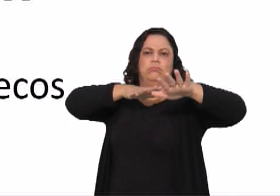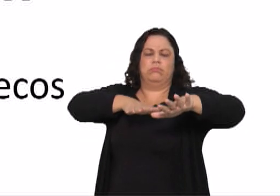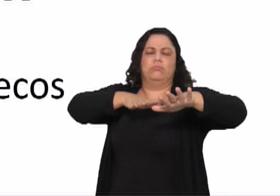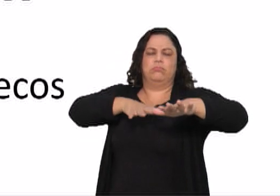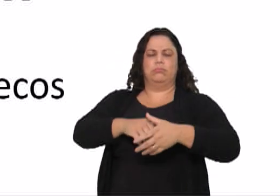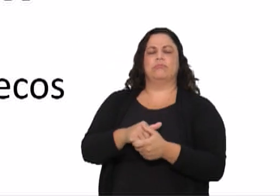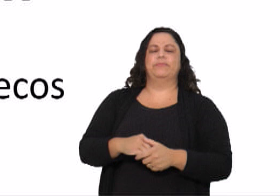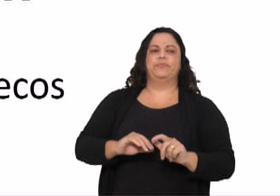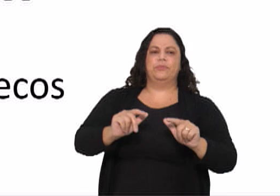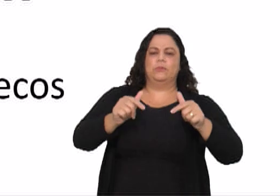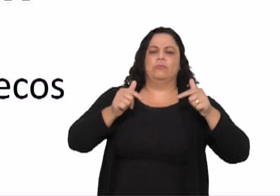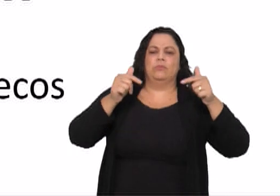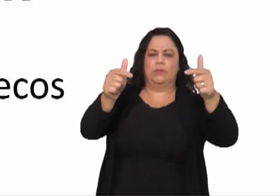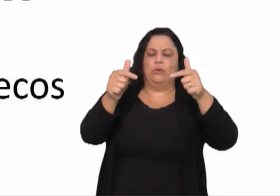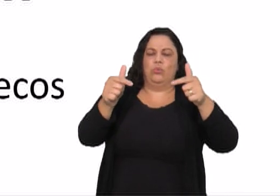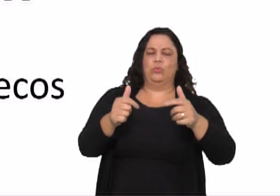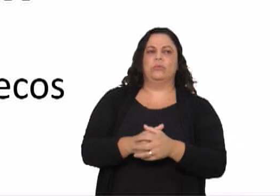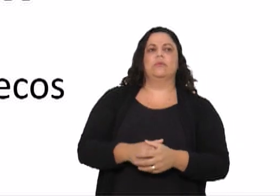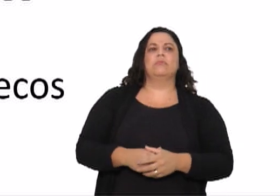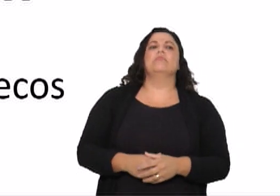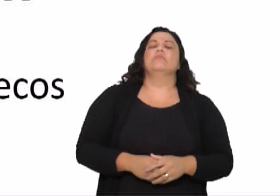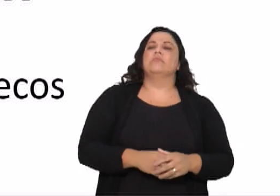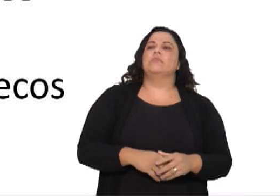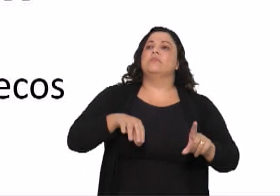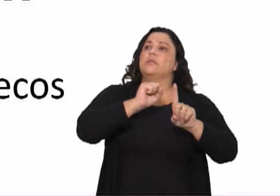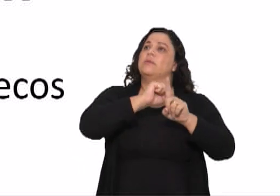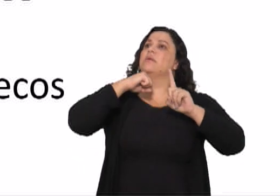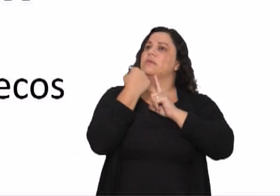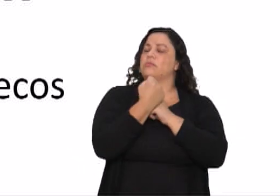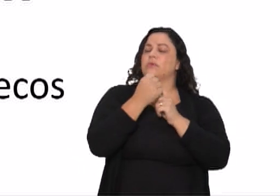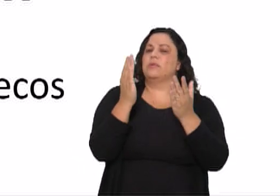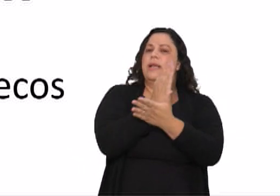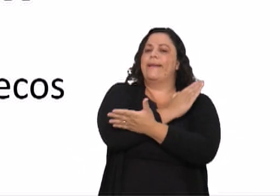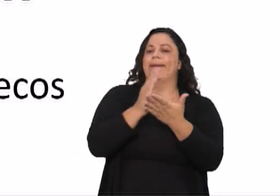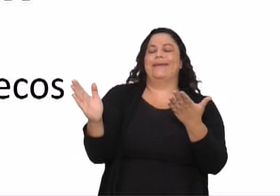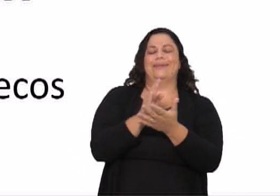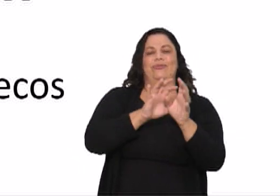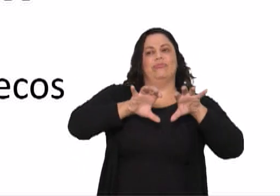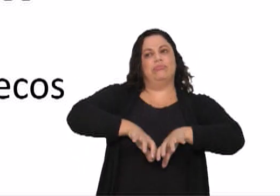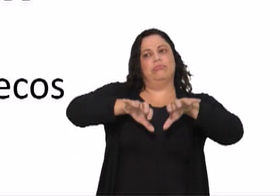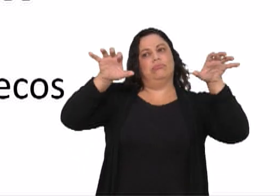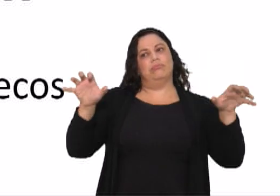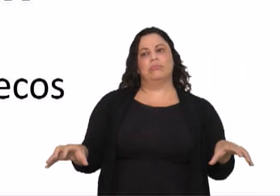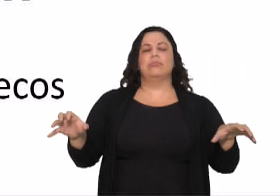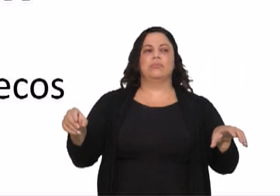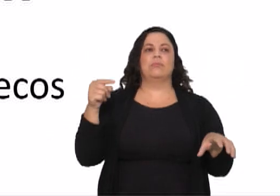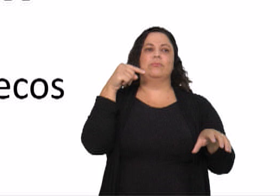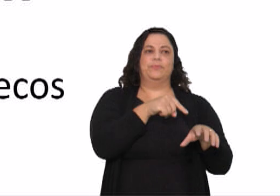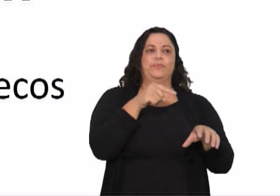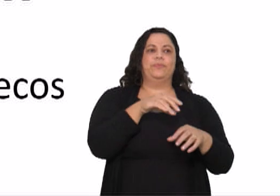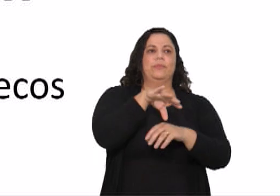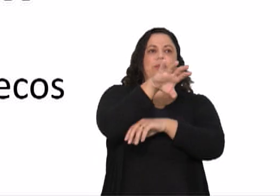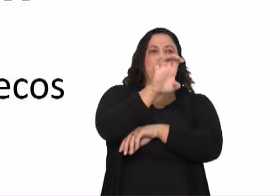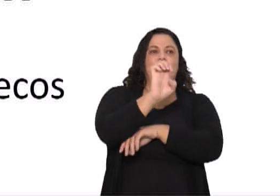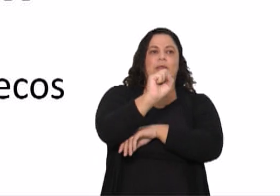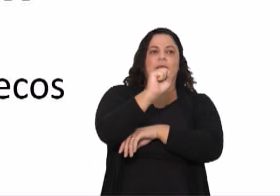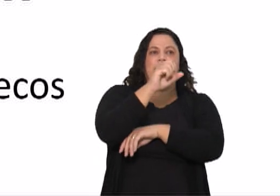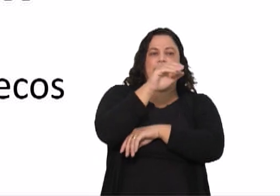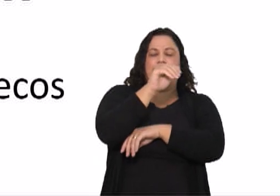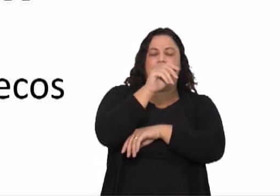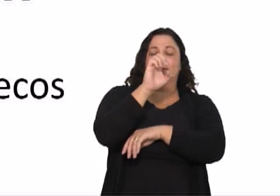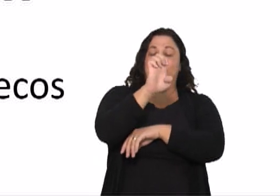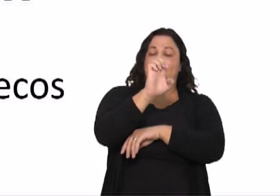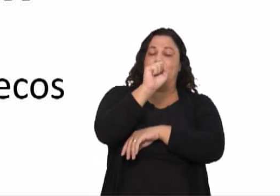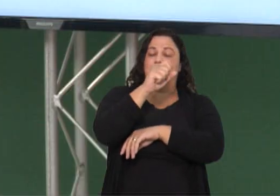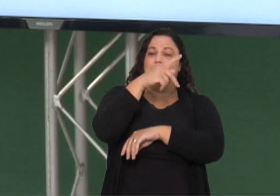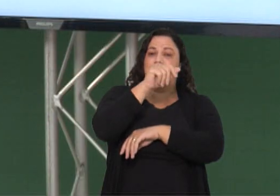ações dos indivíduos, e, inclusive, a sociedade era dividida da seguinte maneira: os cidadãos, chamados de esparcíatas, periecos e